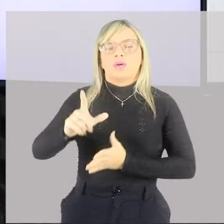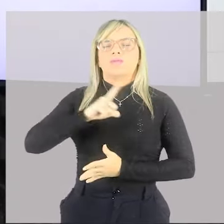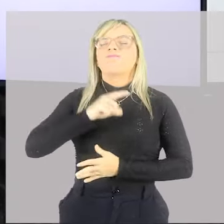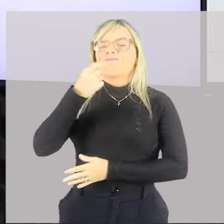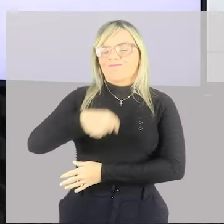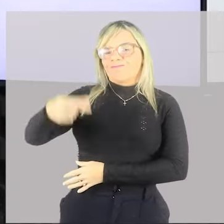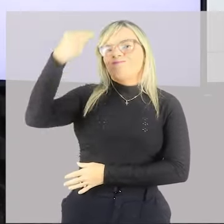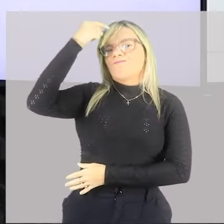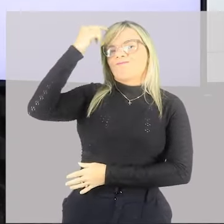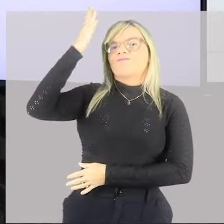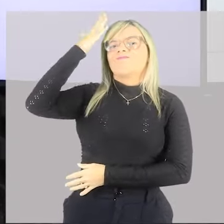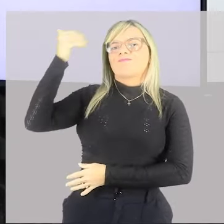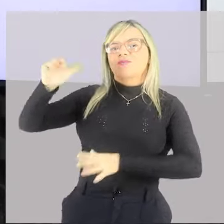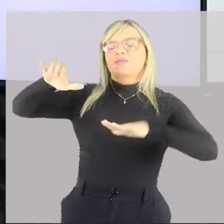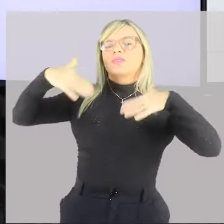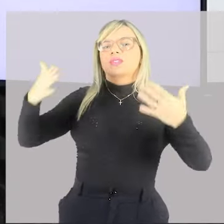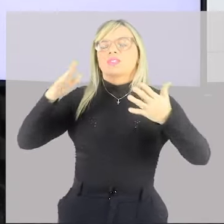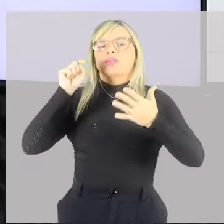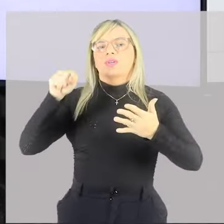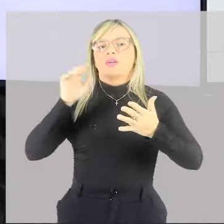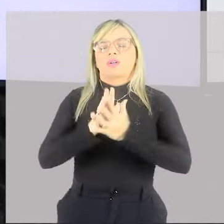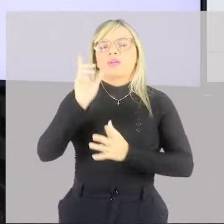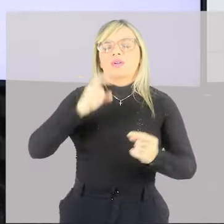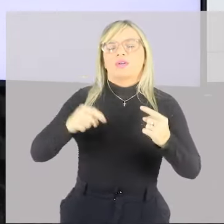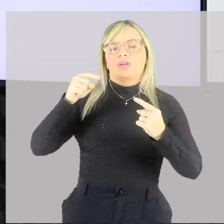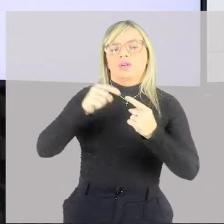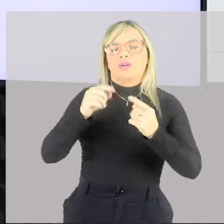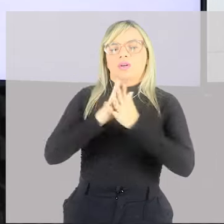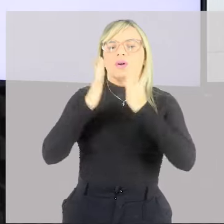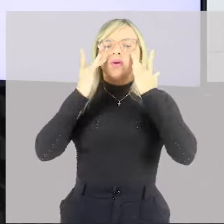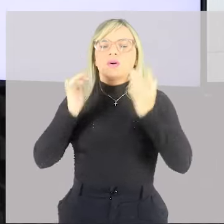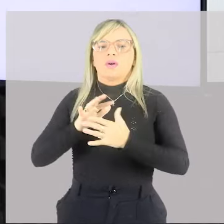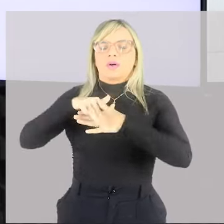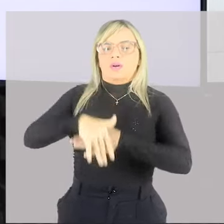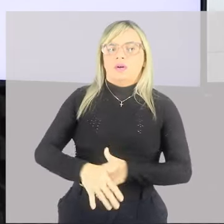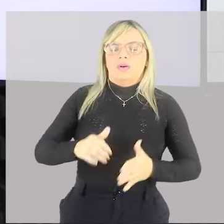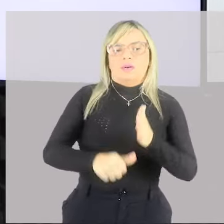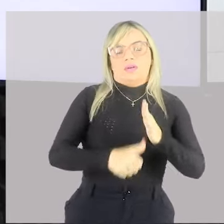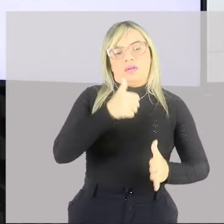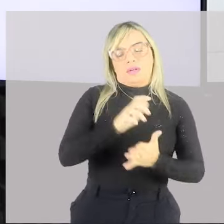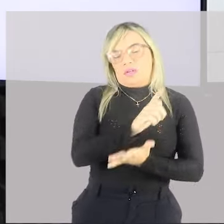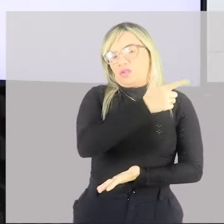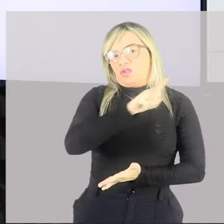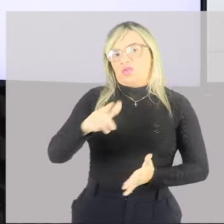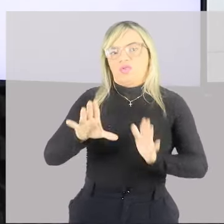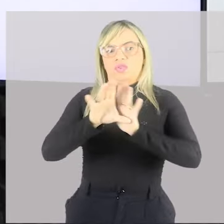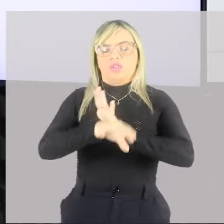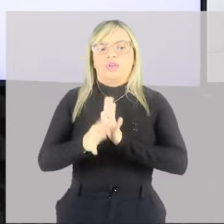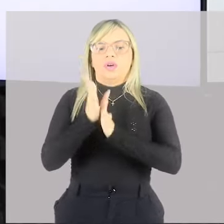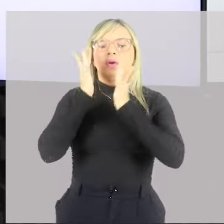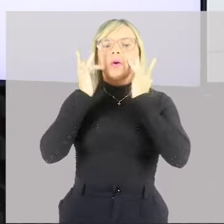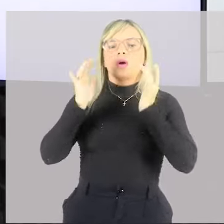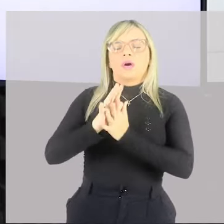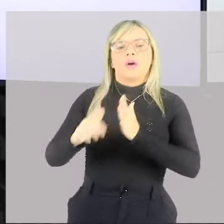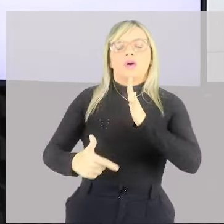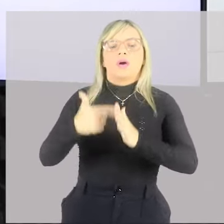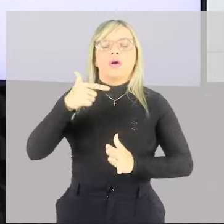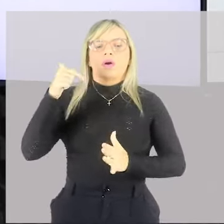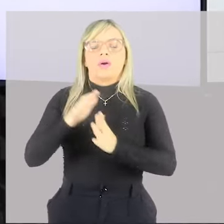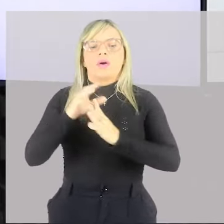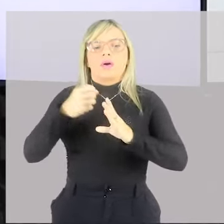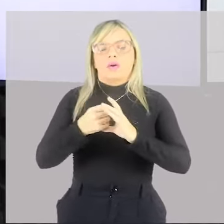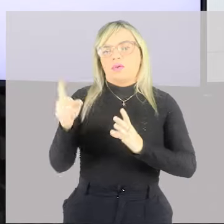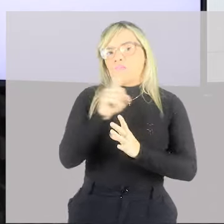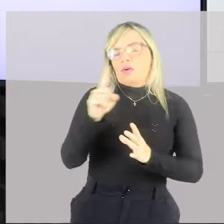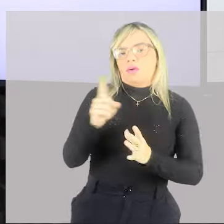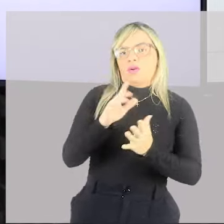em mente para que servia a arte pré-histórica primeiro na pré-história eles não tinham conceito de arte segundo na pré-história ele não